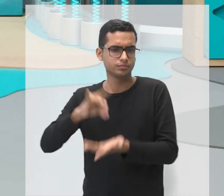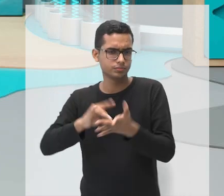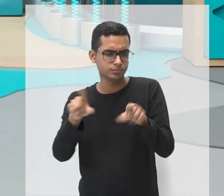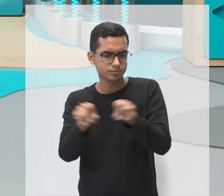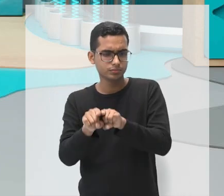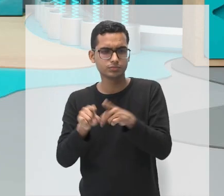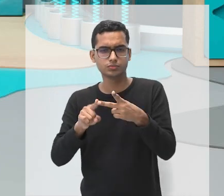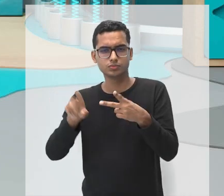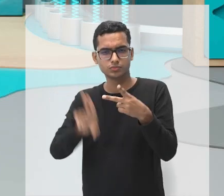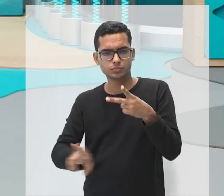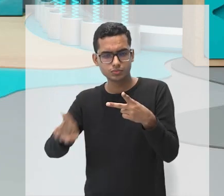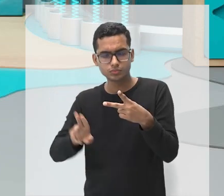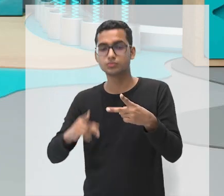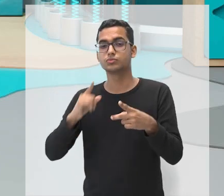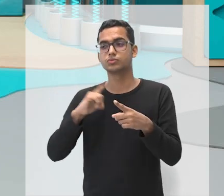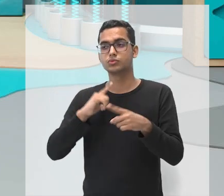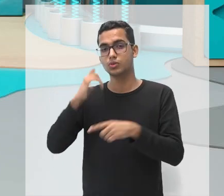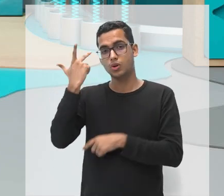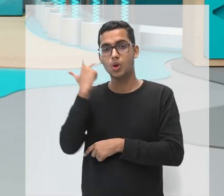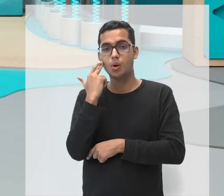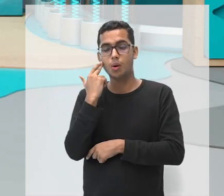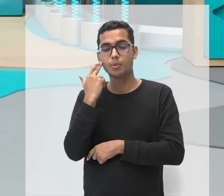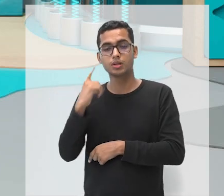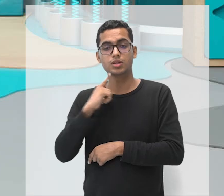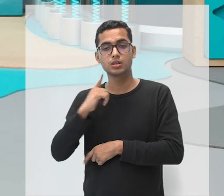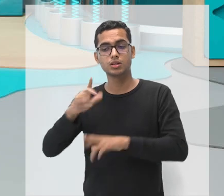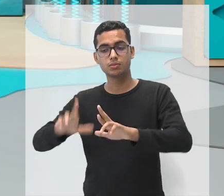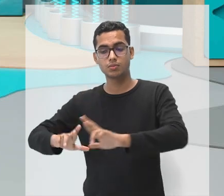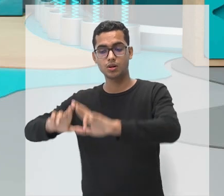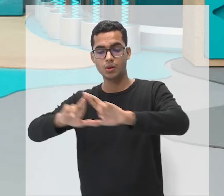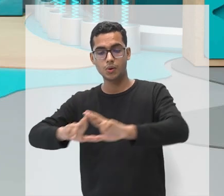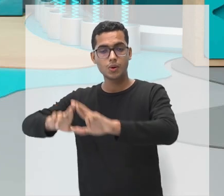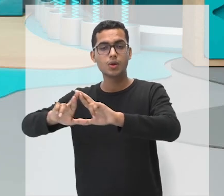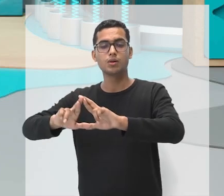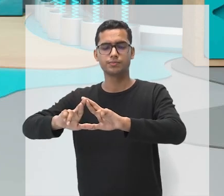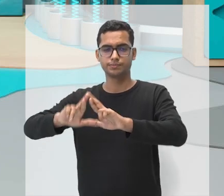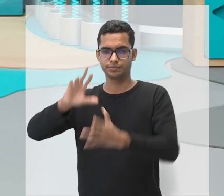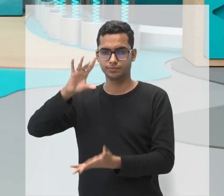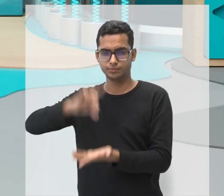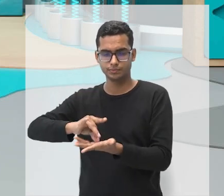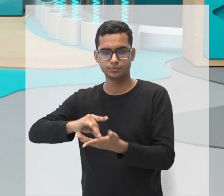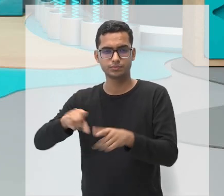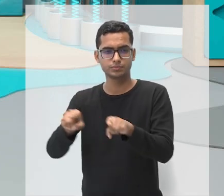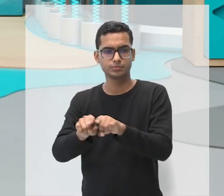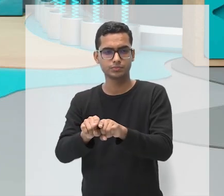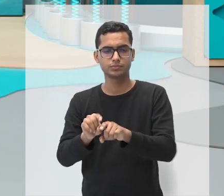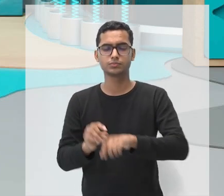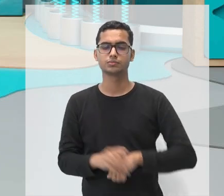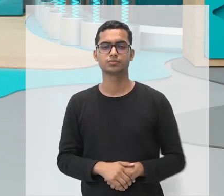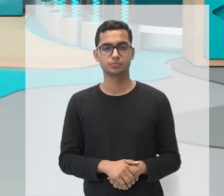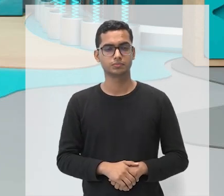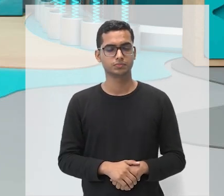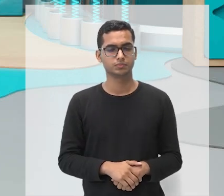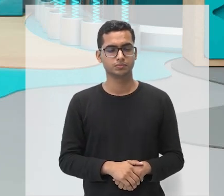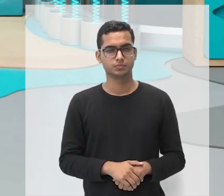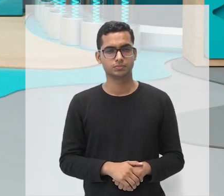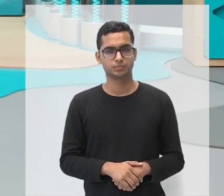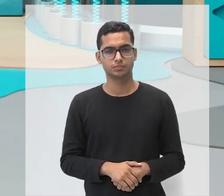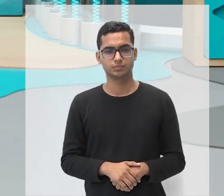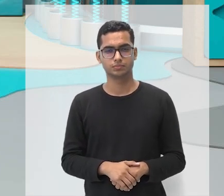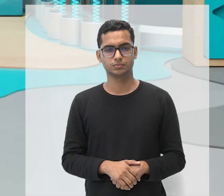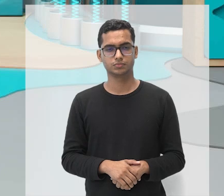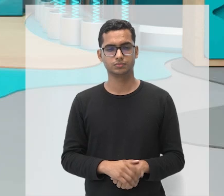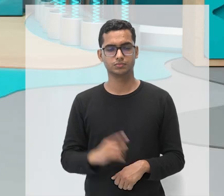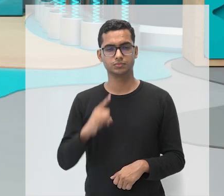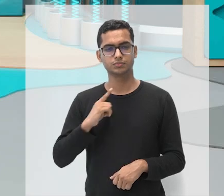geralmente o uso de materiais recicláveis, de fácil construção e, claro, a riqueza de movimentos, essa prática ela envolve e articula ali com